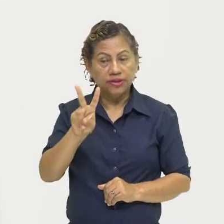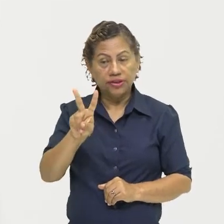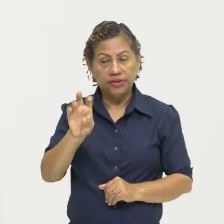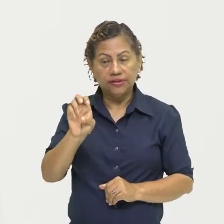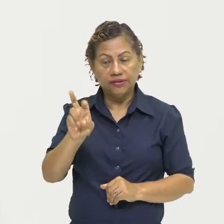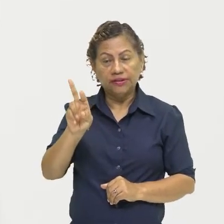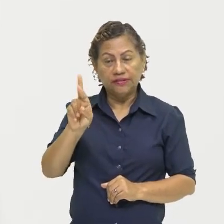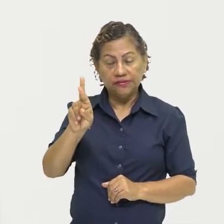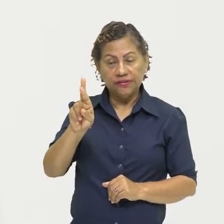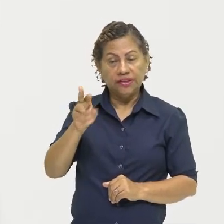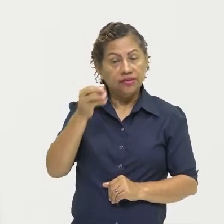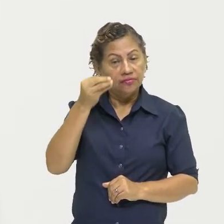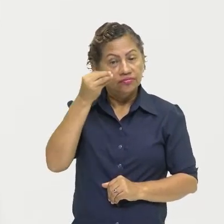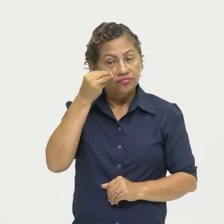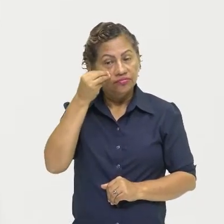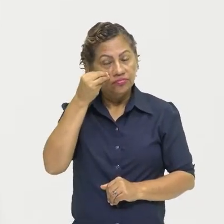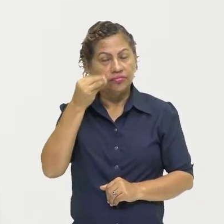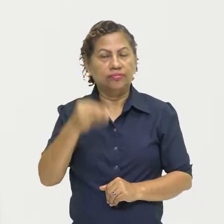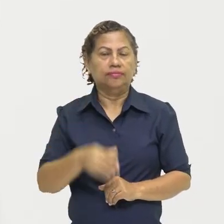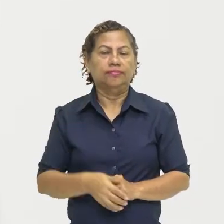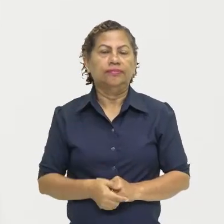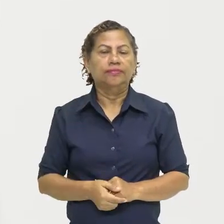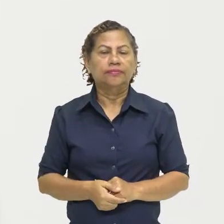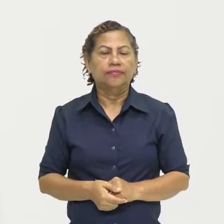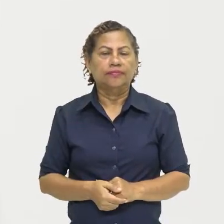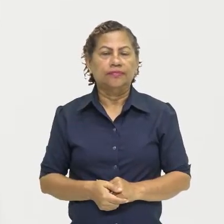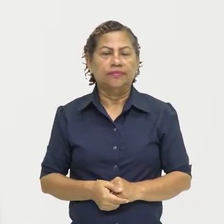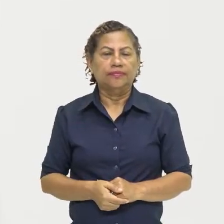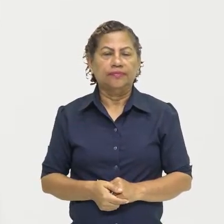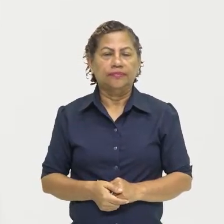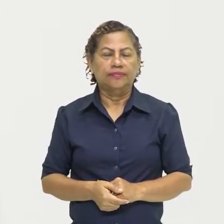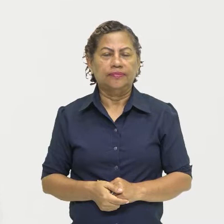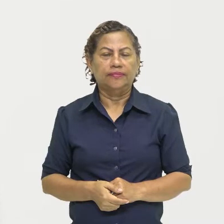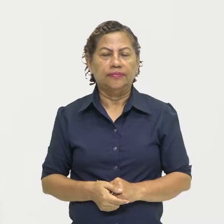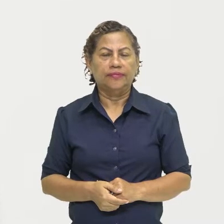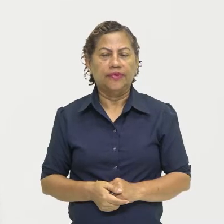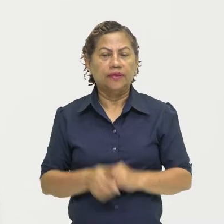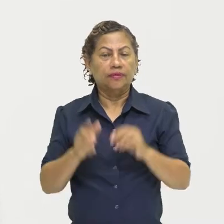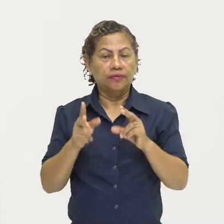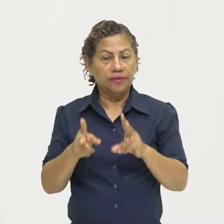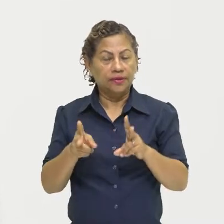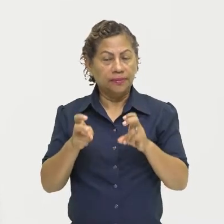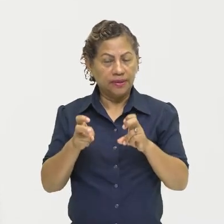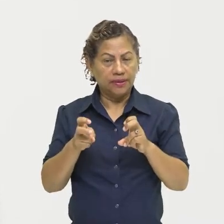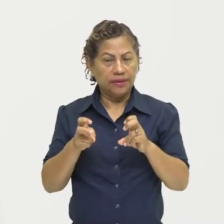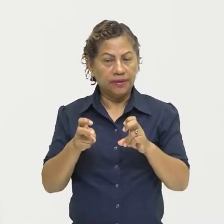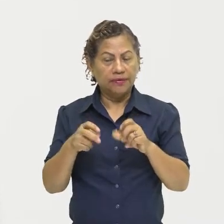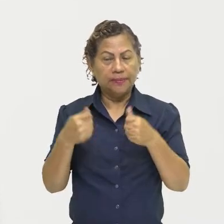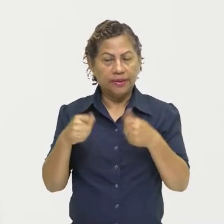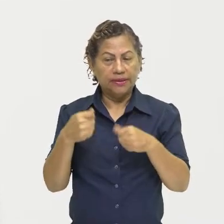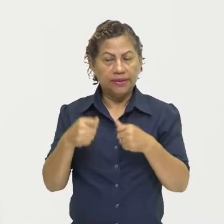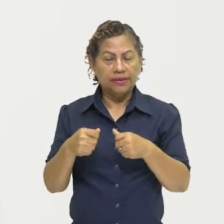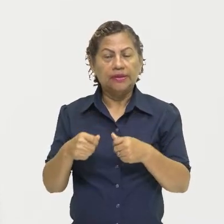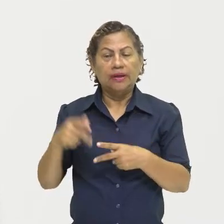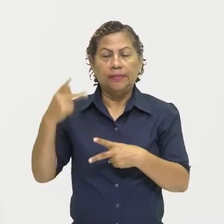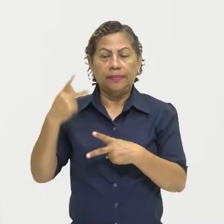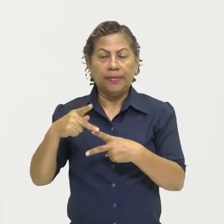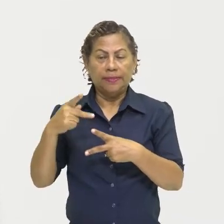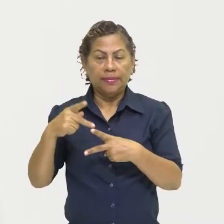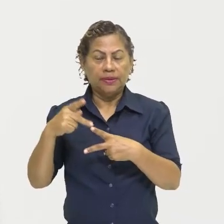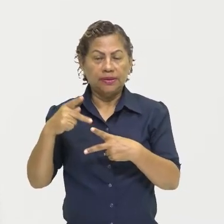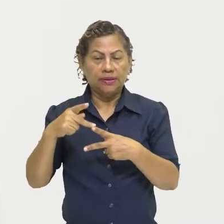de presenciar, de enxergar, não é? Então, aqui, a gente percebe que ele vai pedir a preposição